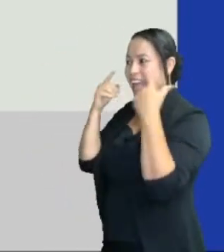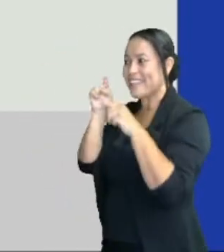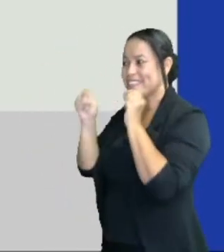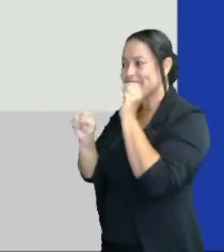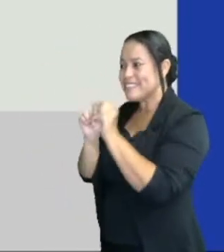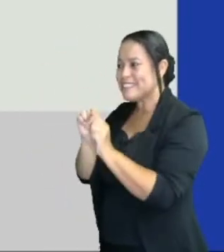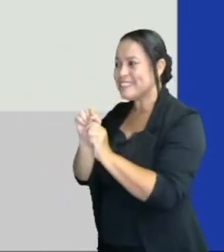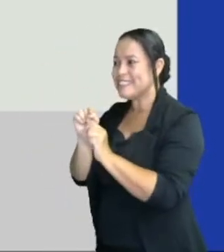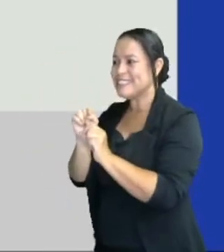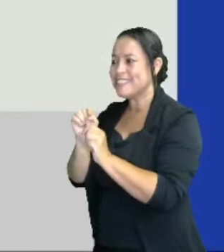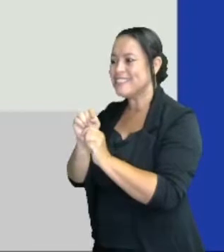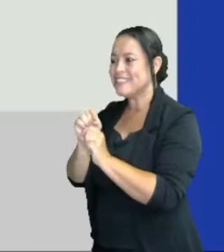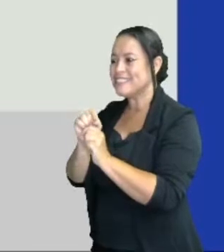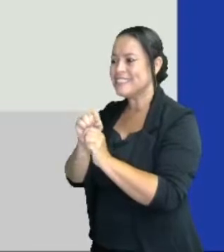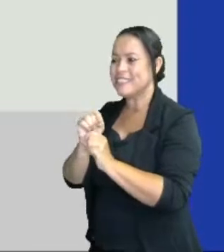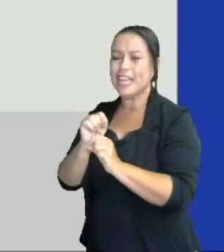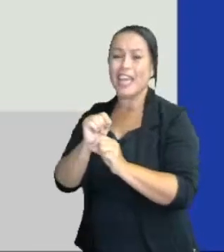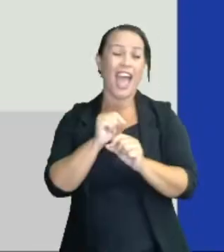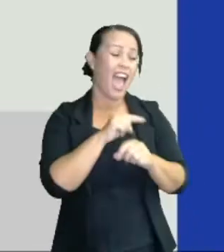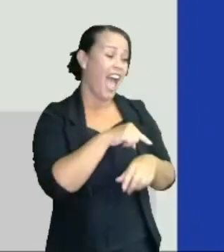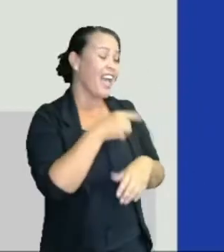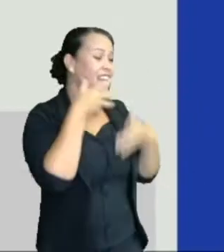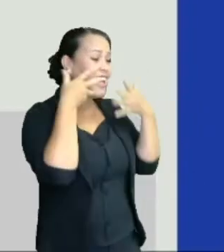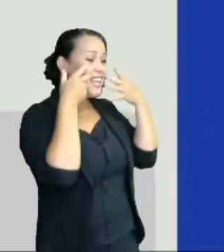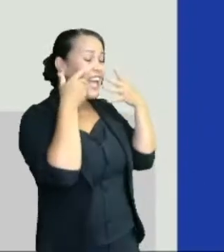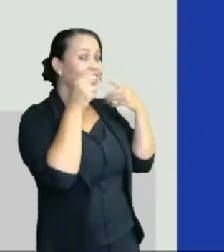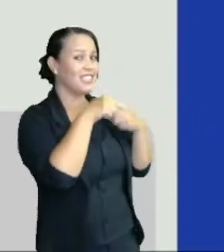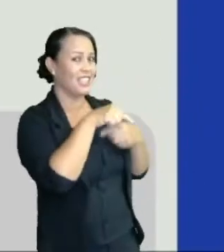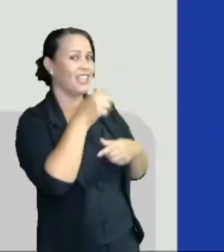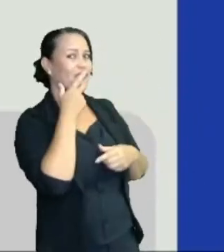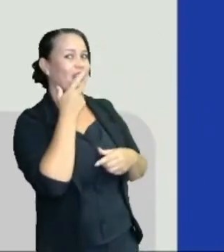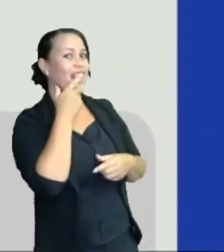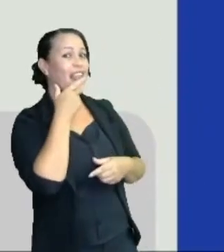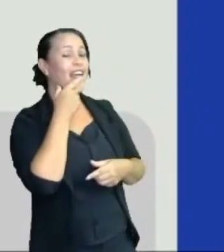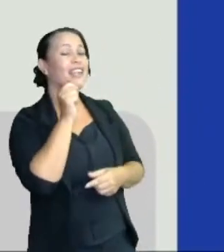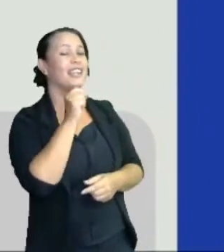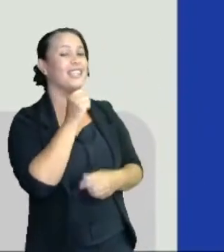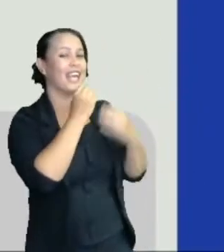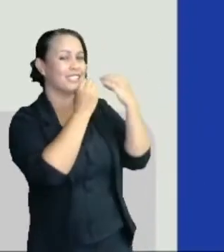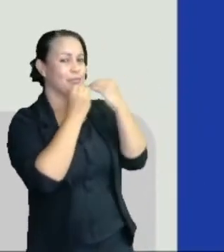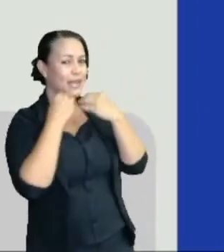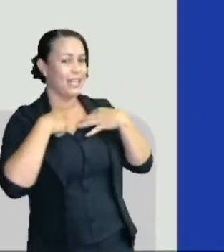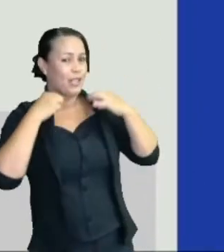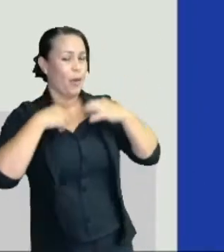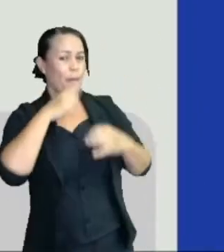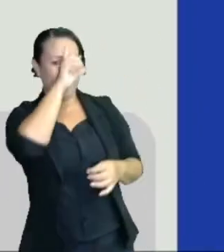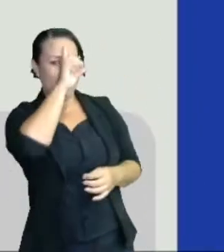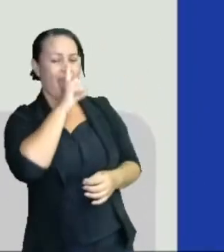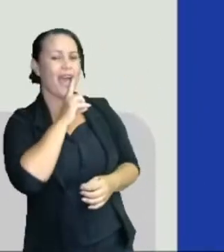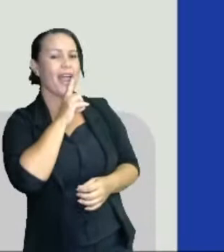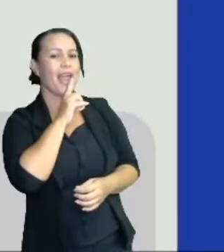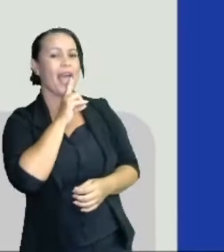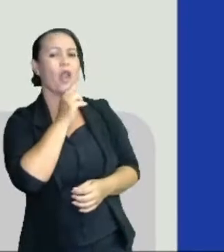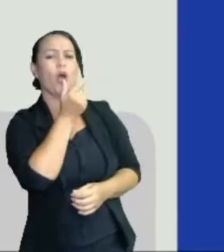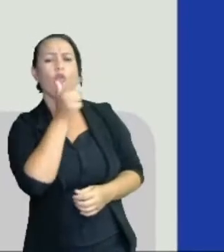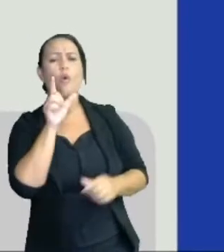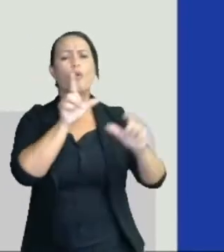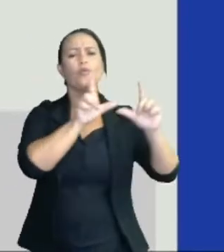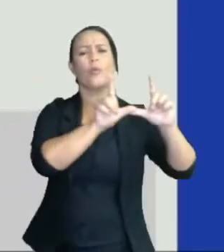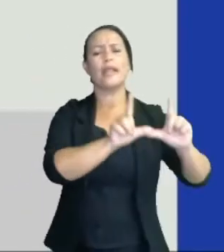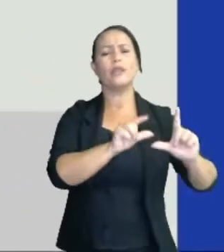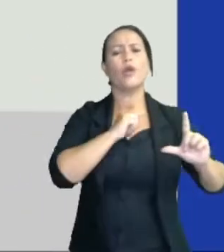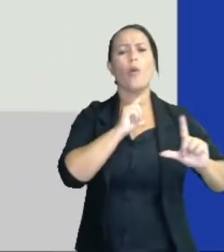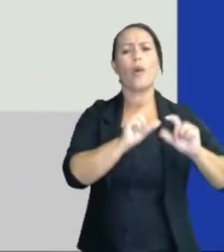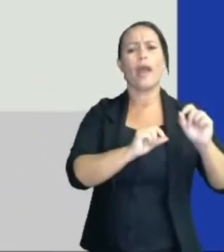só a carinha da gatinha ali. A gatinha é a Magali, tá? Que tá ali de amarelo. Lá no próximo quadradinho a